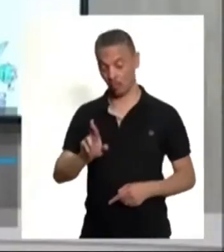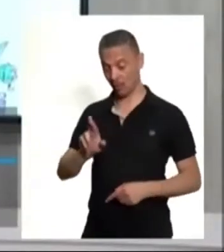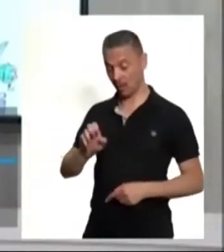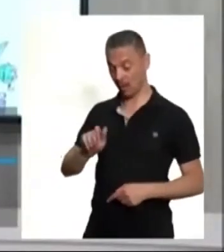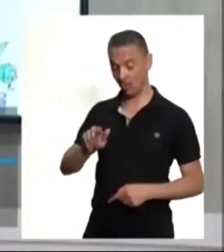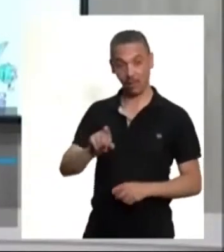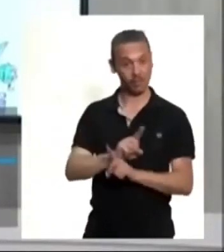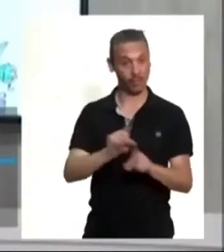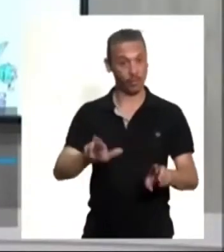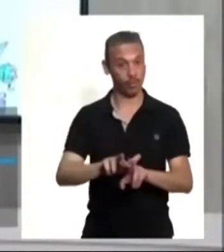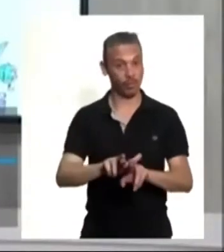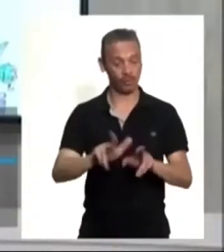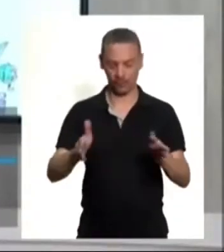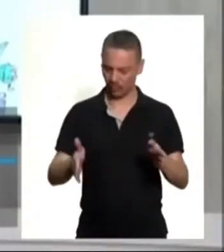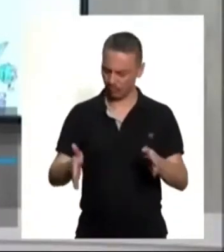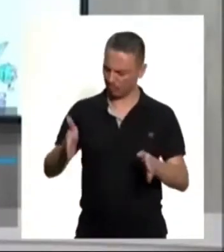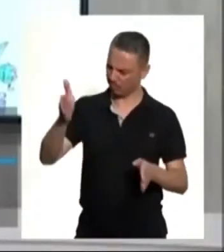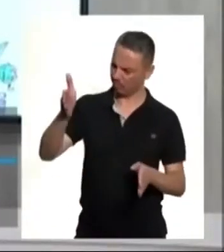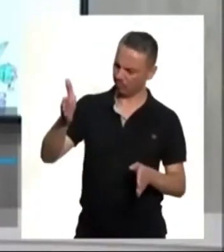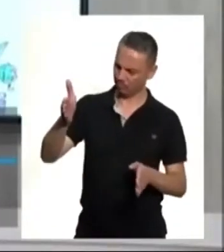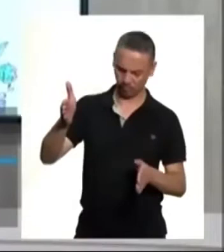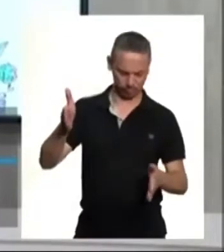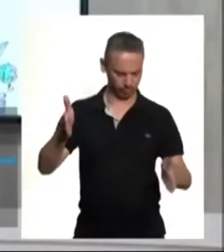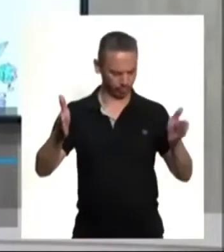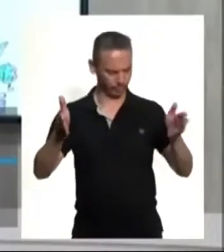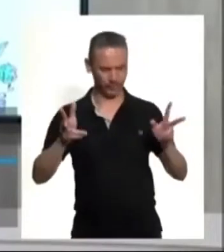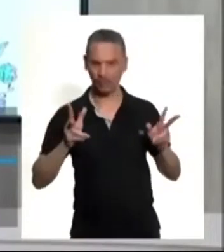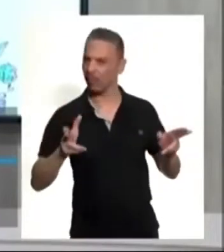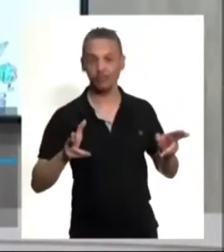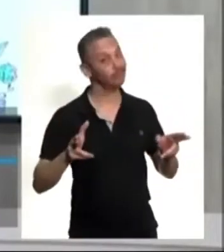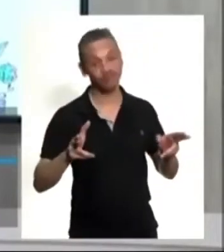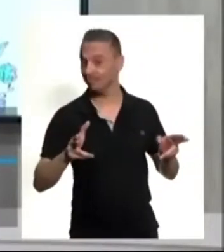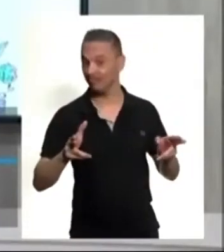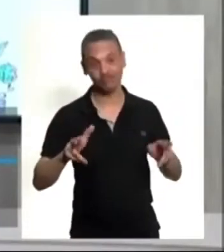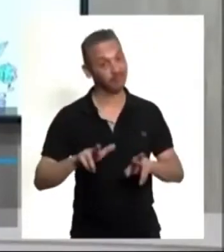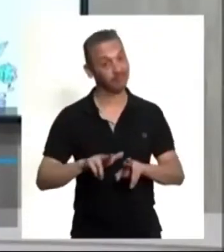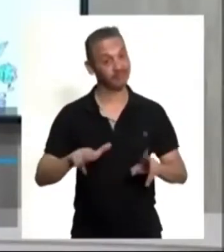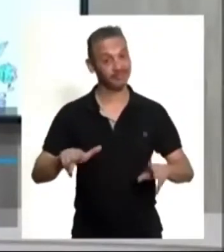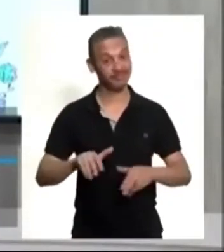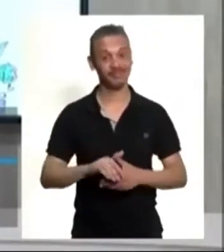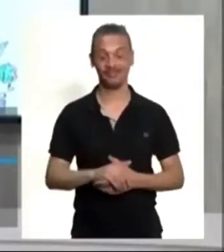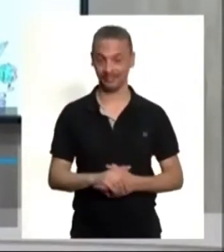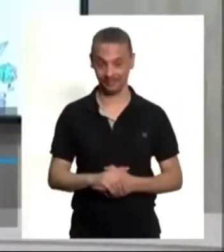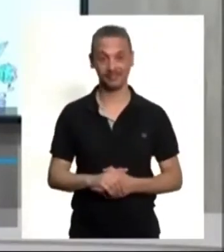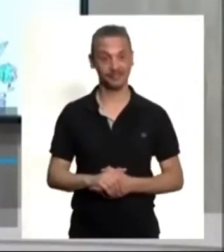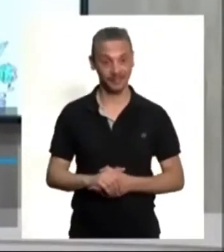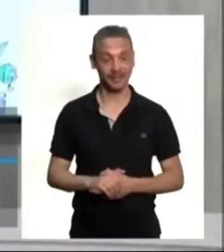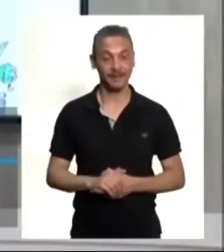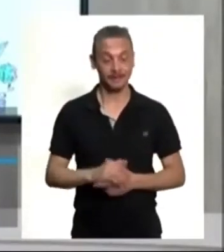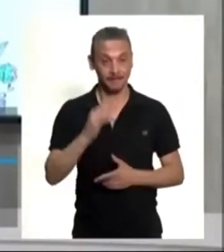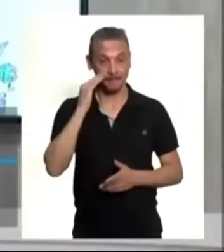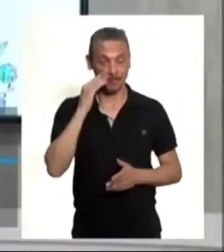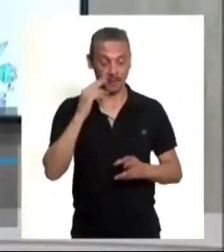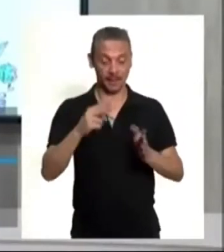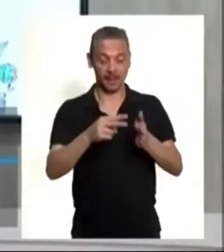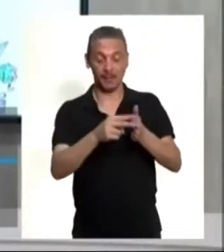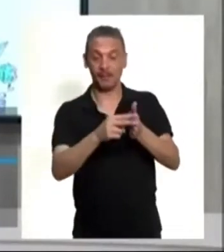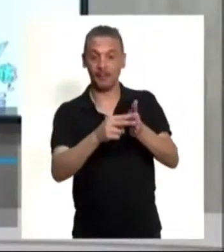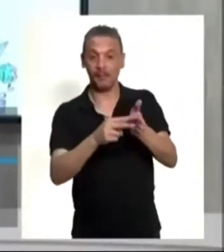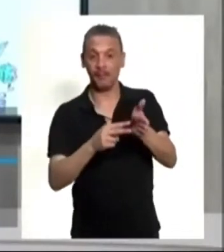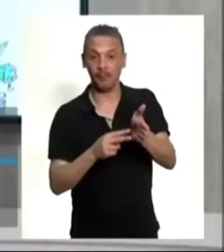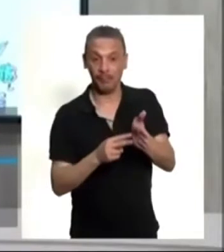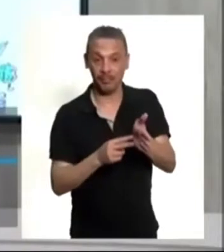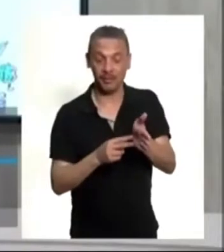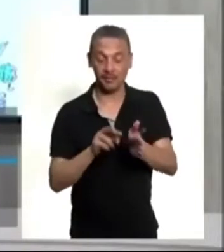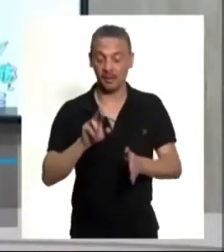faces laterais não necessariamente serão iguais. Tudo bem? Então o prisma regular vem simplesmente para